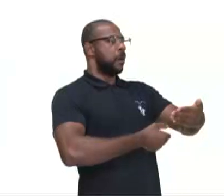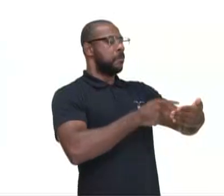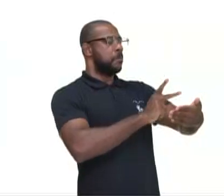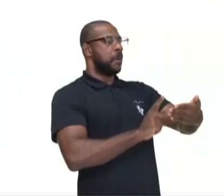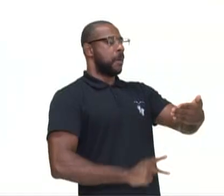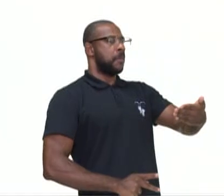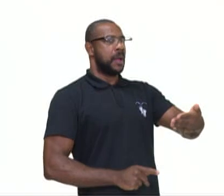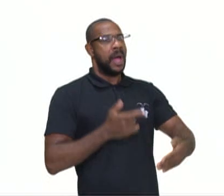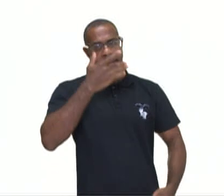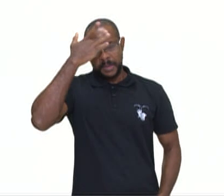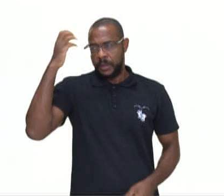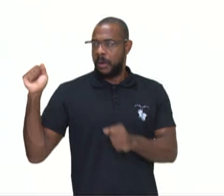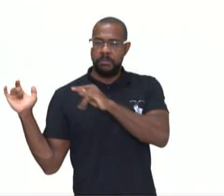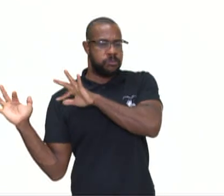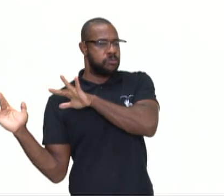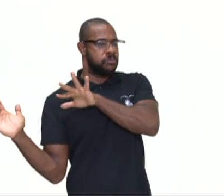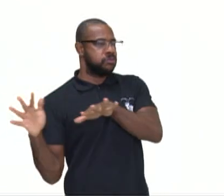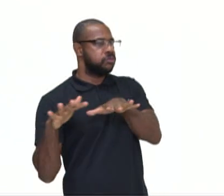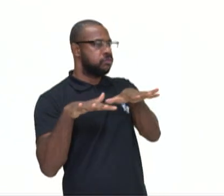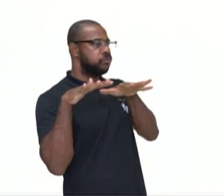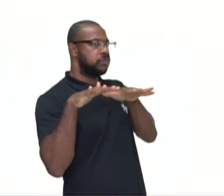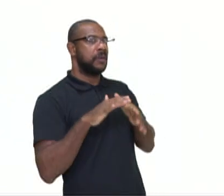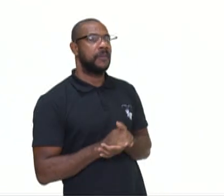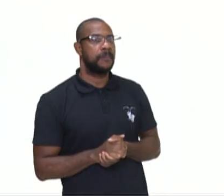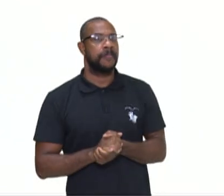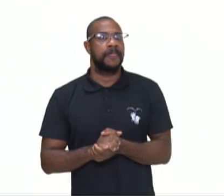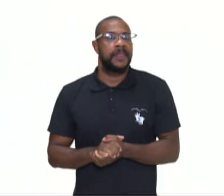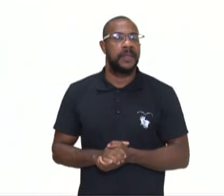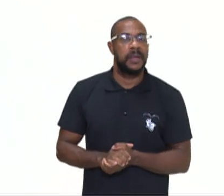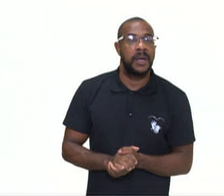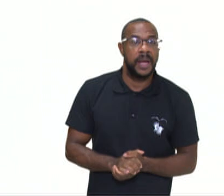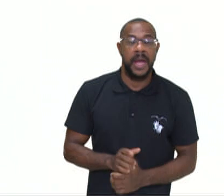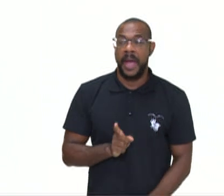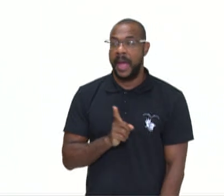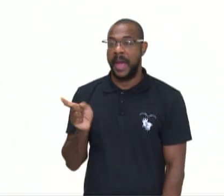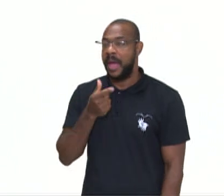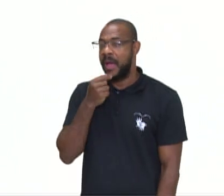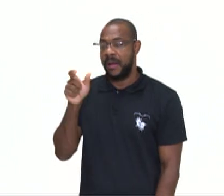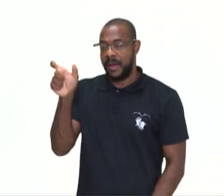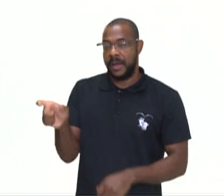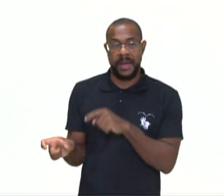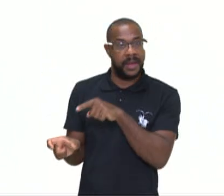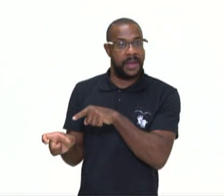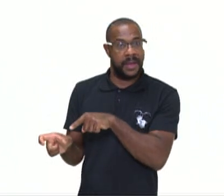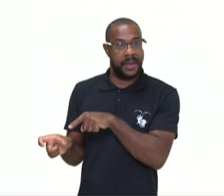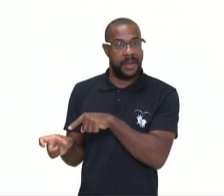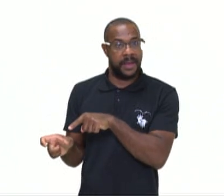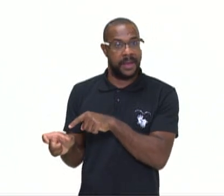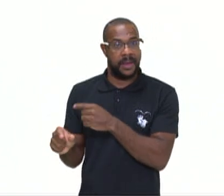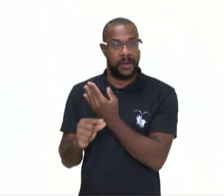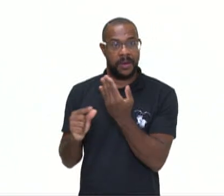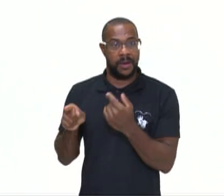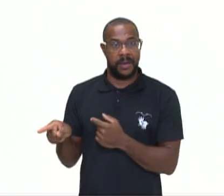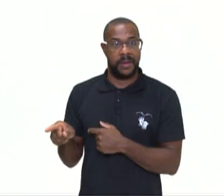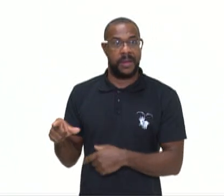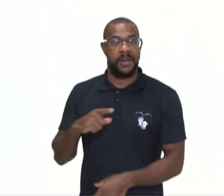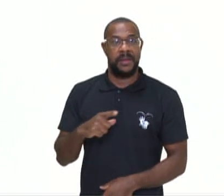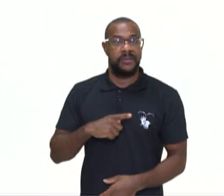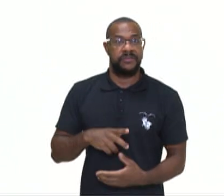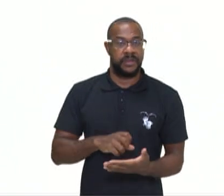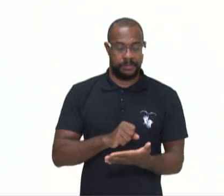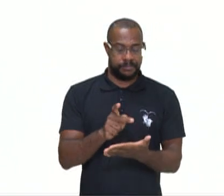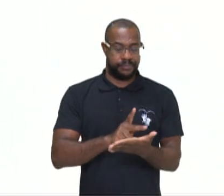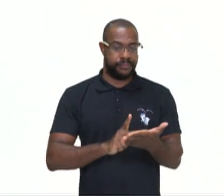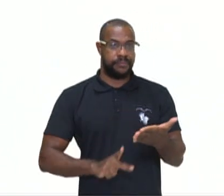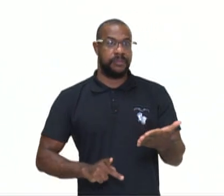O Olavo Bilac tem um soneto muito famoso, o Via Láctea e o Profissão